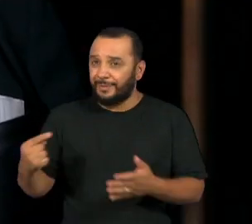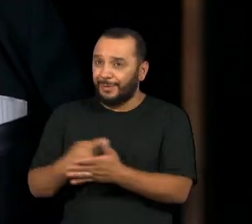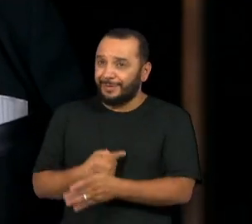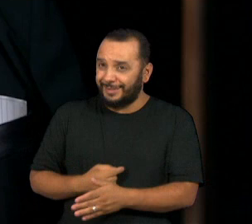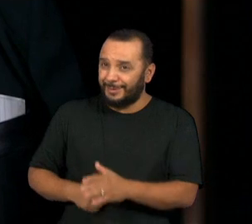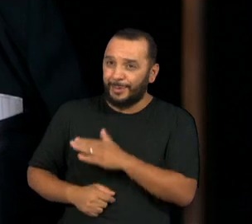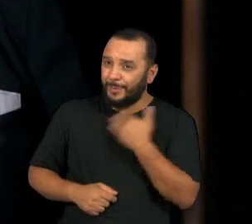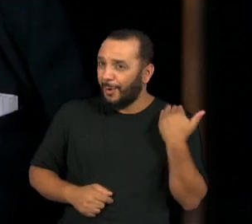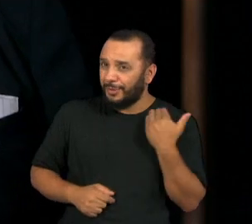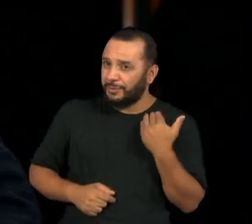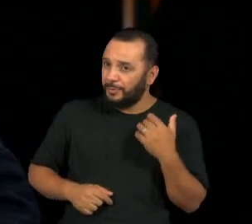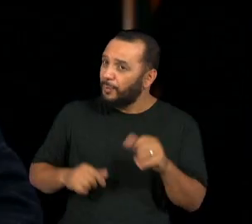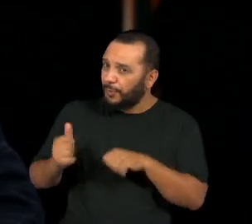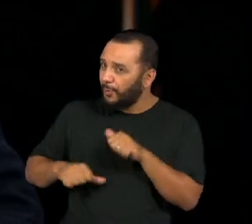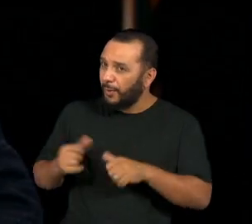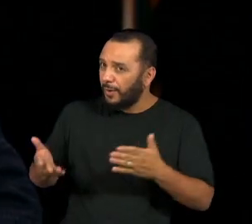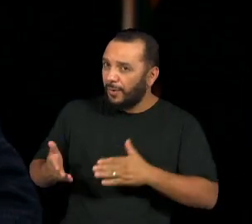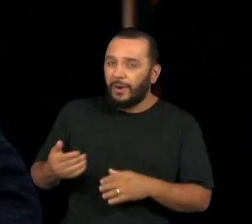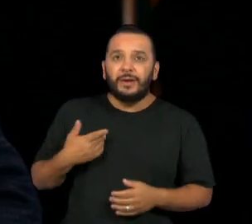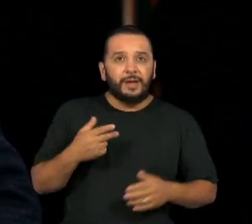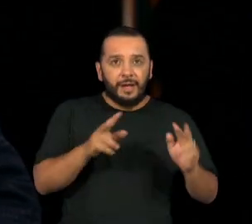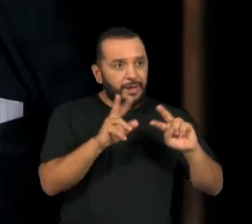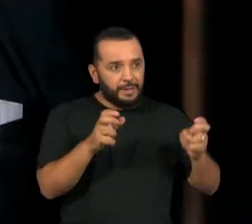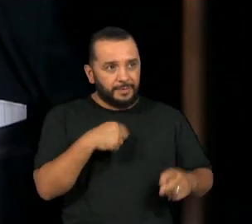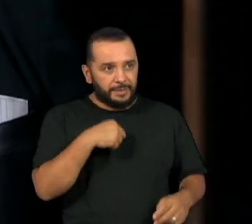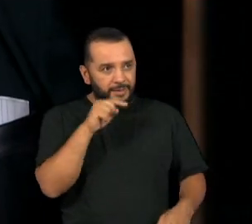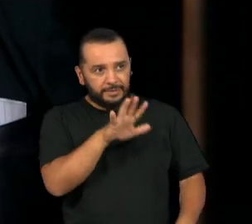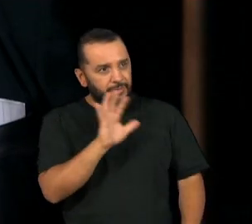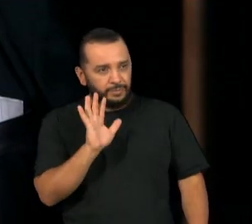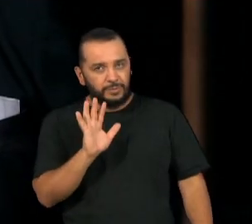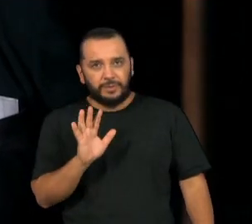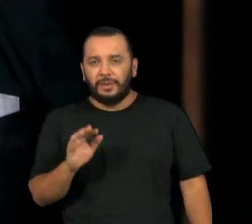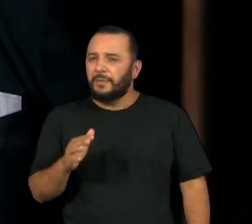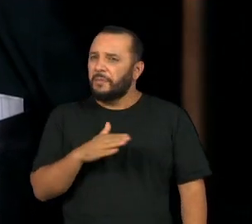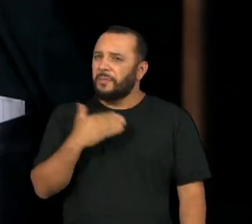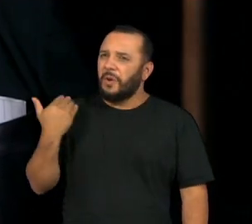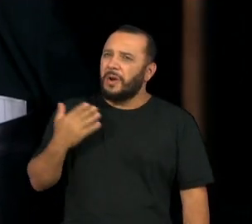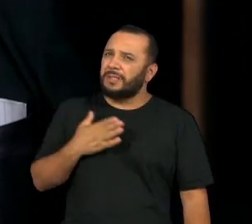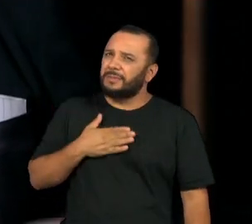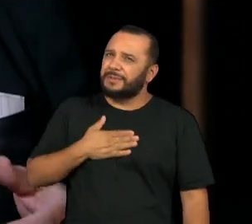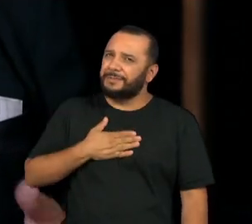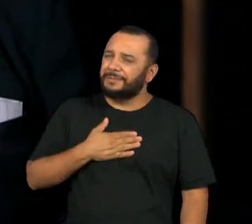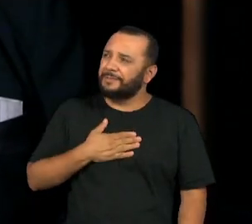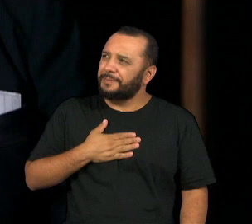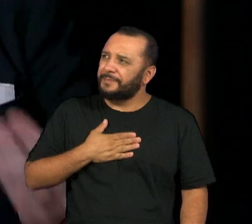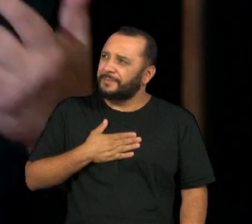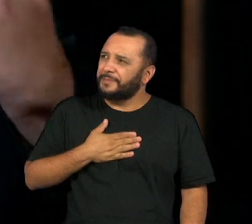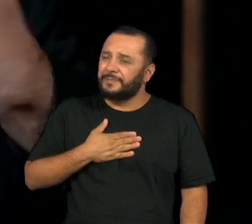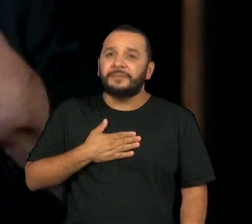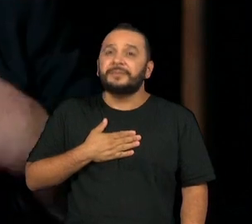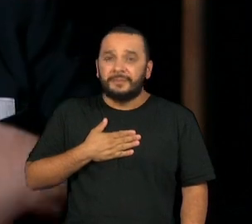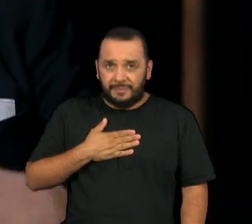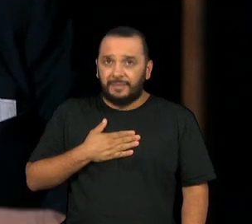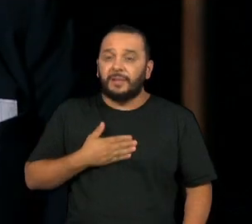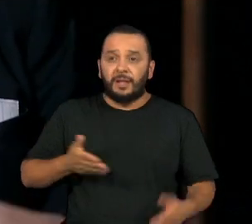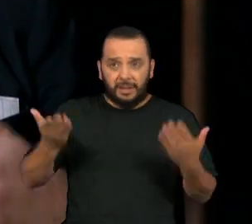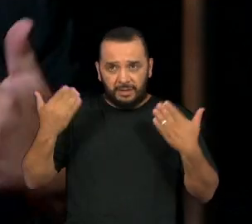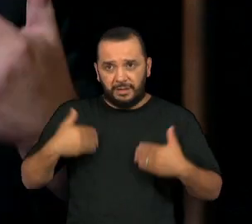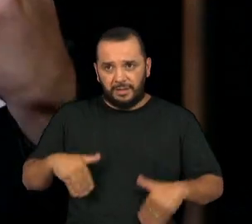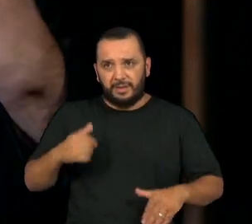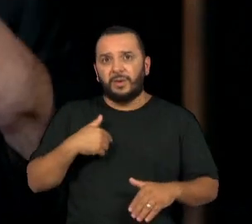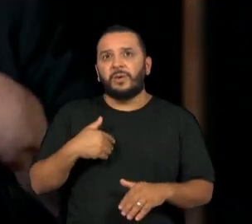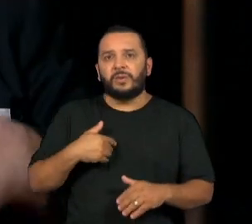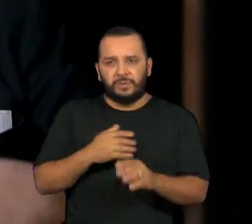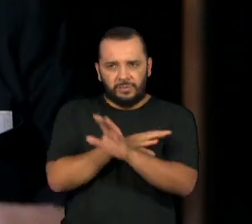morte? Você mudou agora? Não, é o mesmo assunto. Cara, a morte, para mim, ela, por eu ser uma pessoa